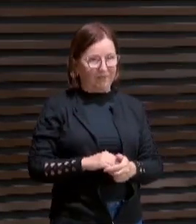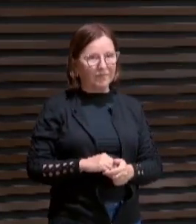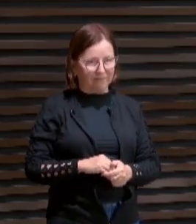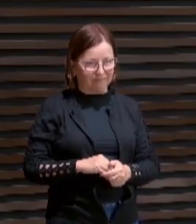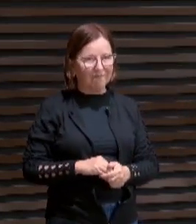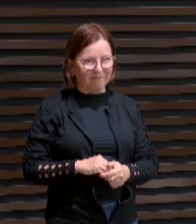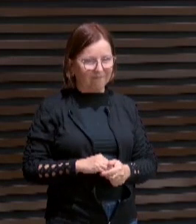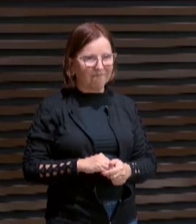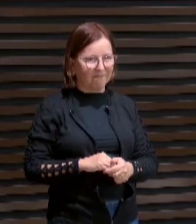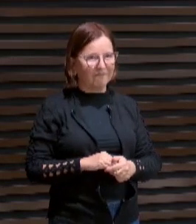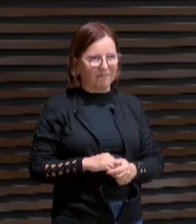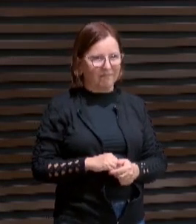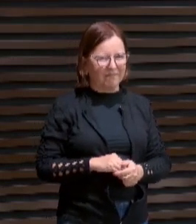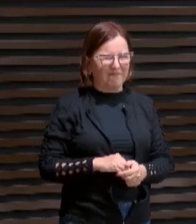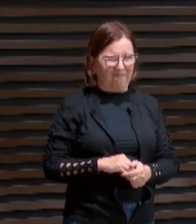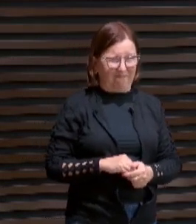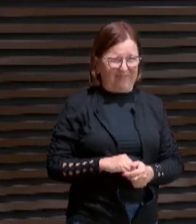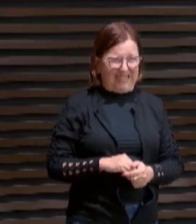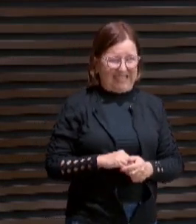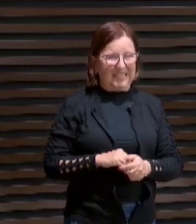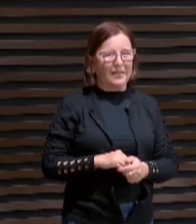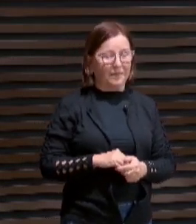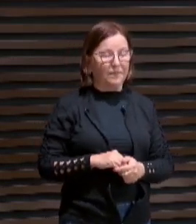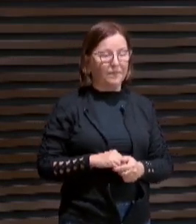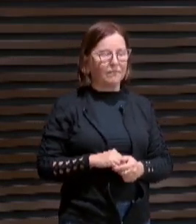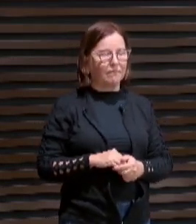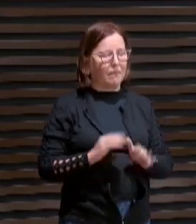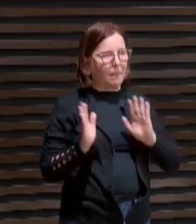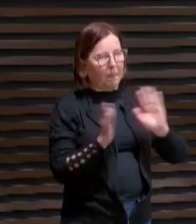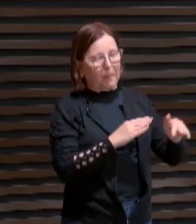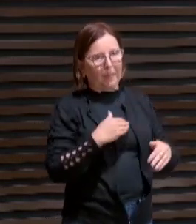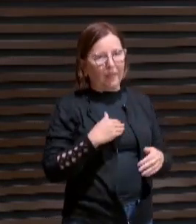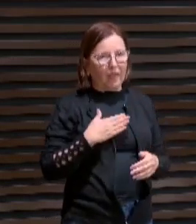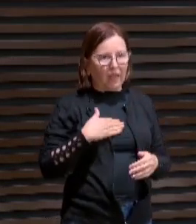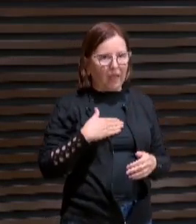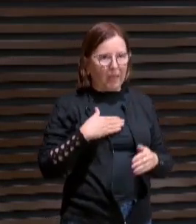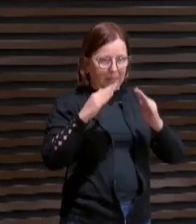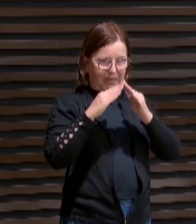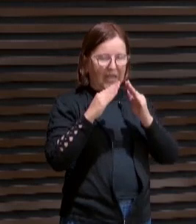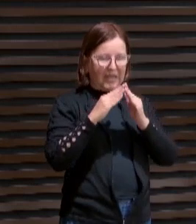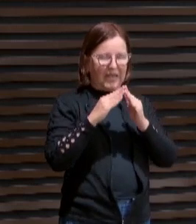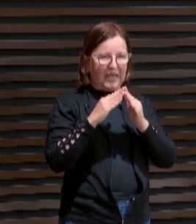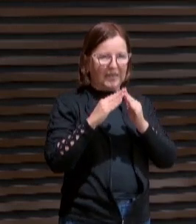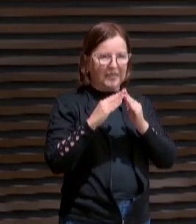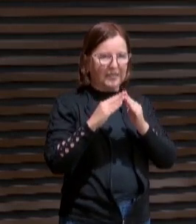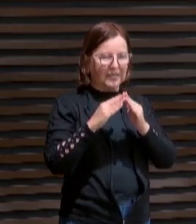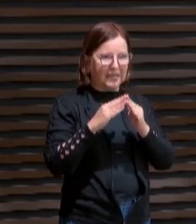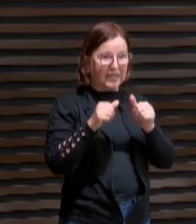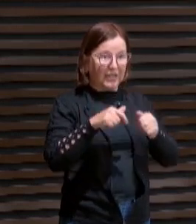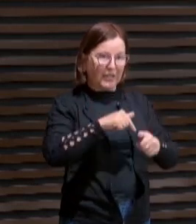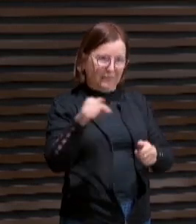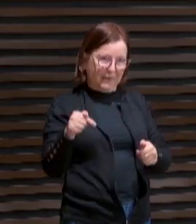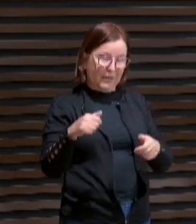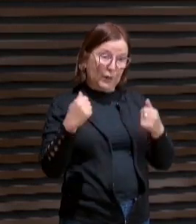é terrível. Na nossa casa, essa semana passada, nós tivemos que cortar um pé de ora